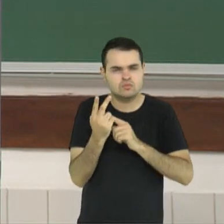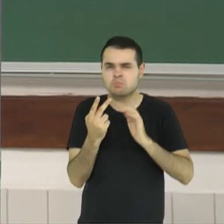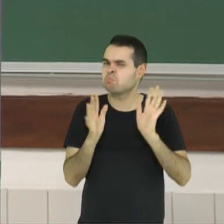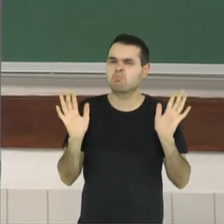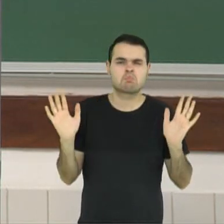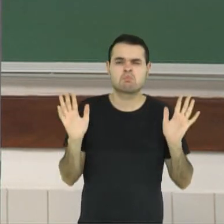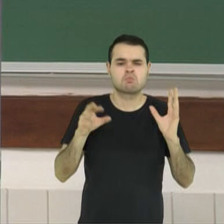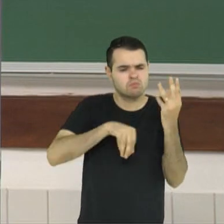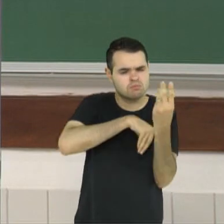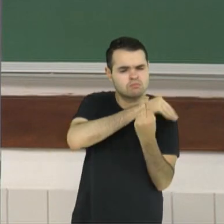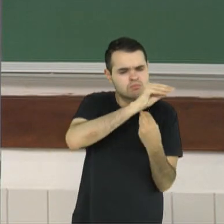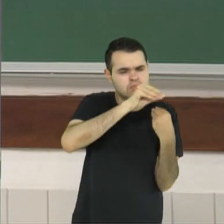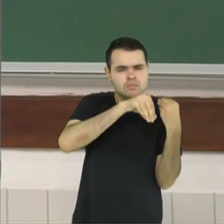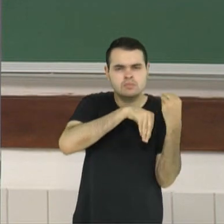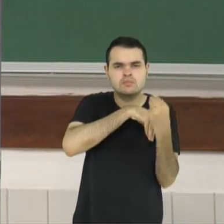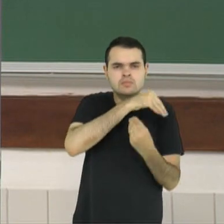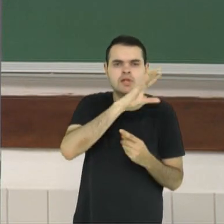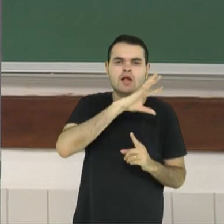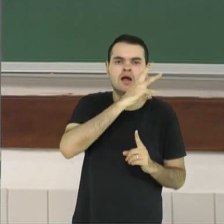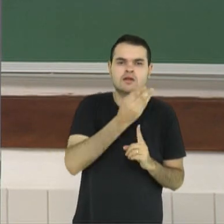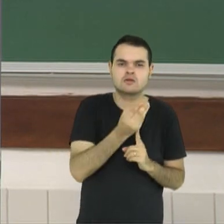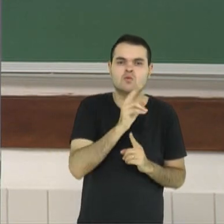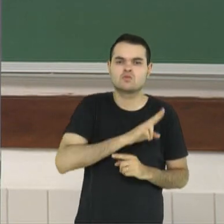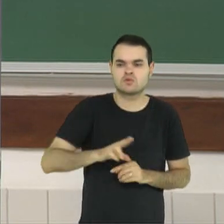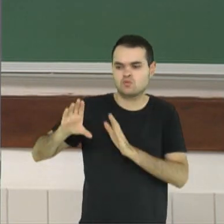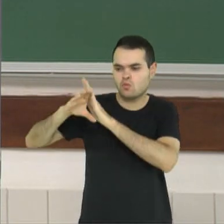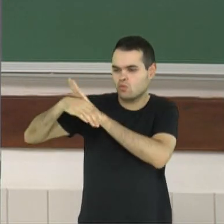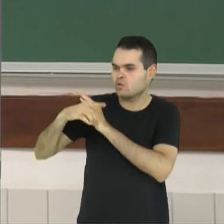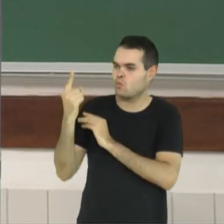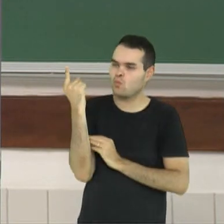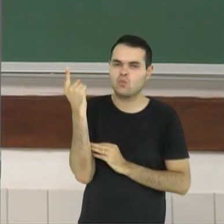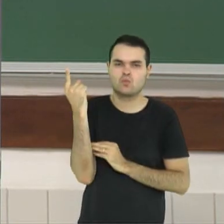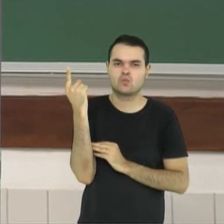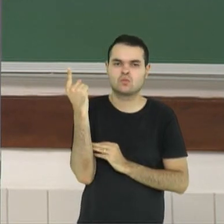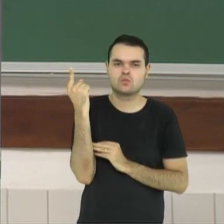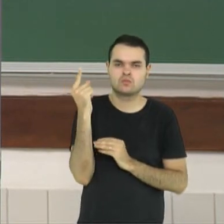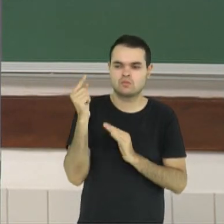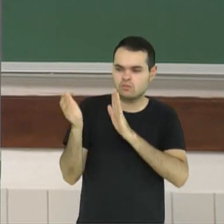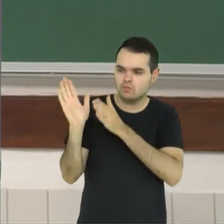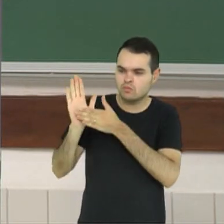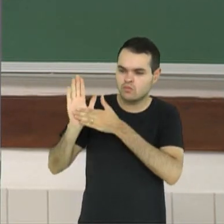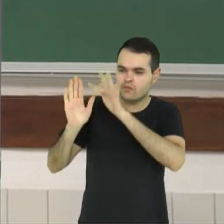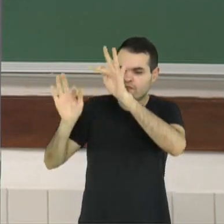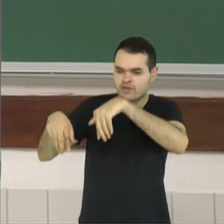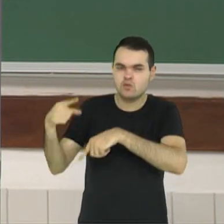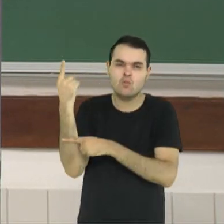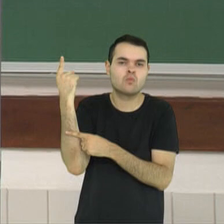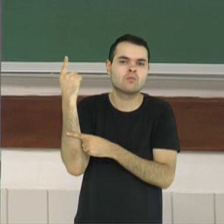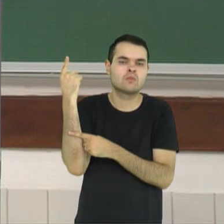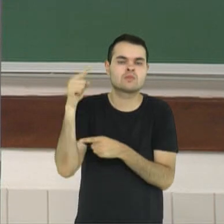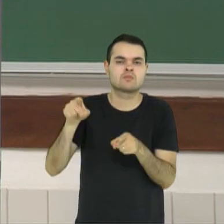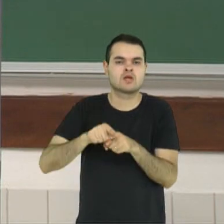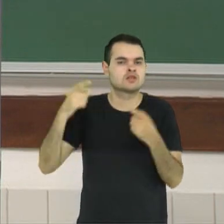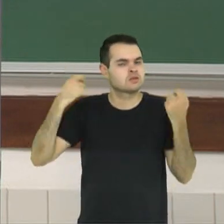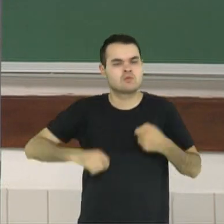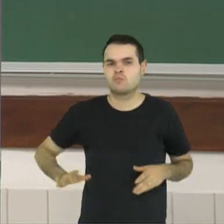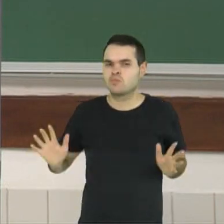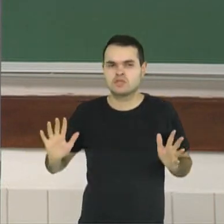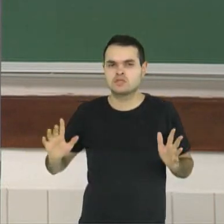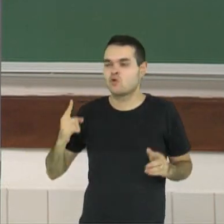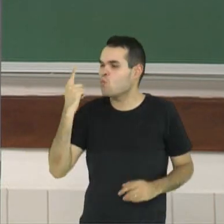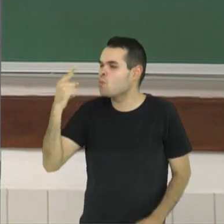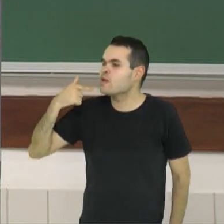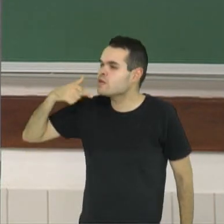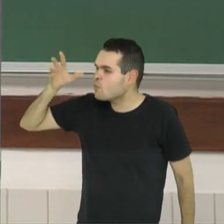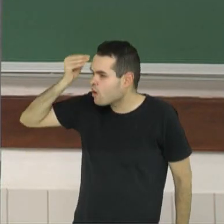E eu posso fazer essas três usando um conceito somente em um fim. Isso que é interessante, porque daí não existe mais necessidade de uma